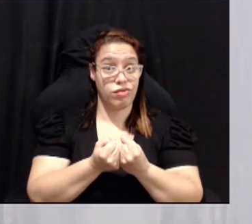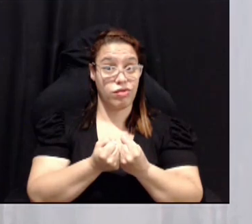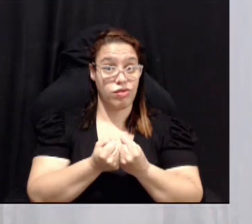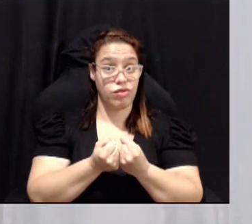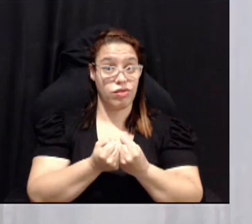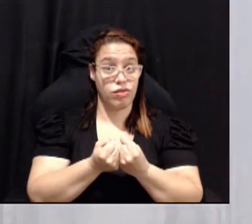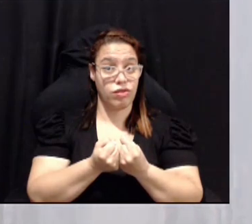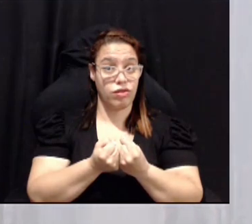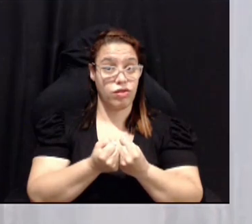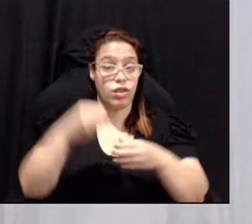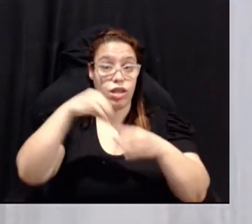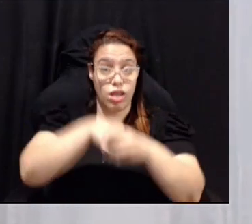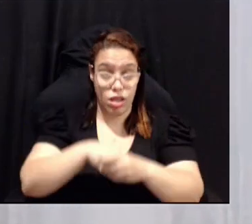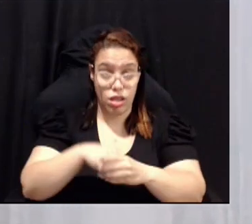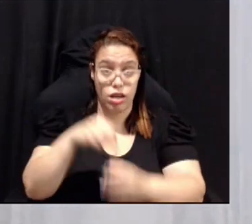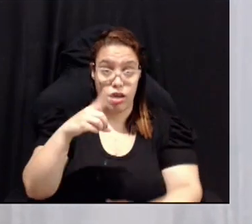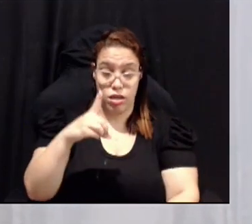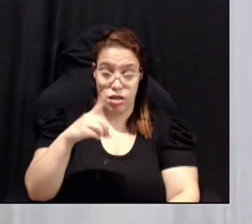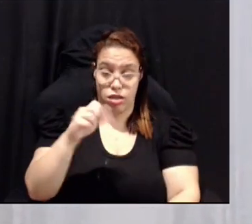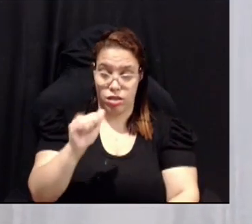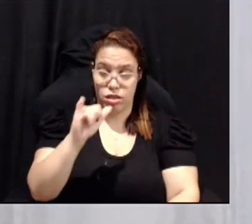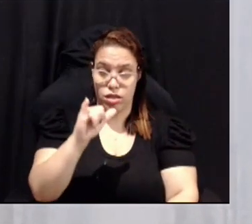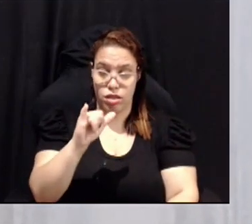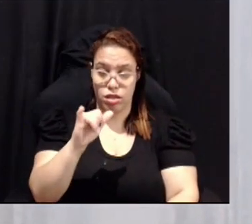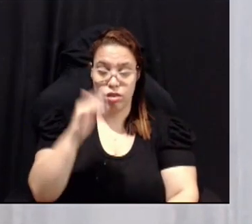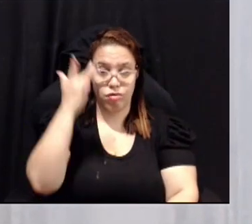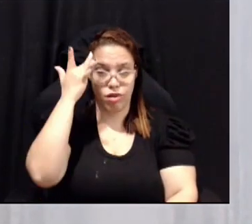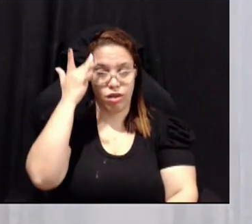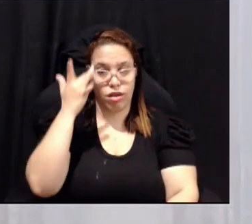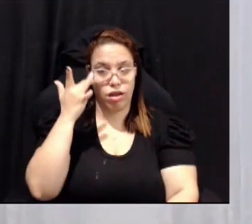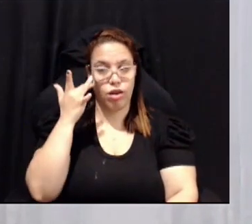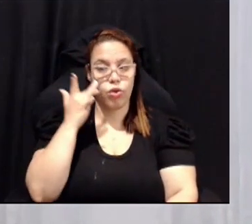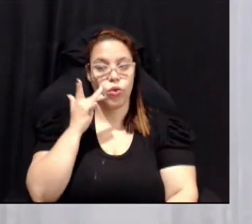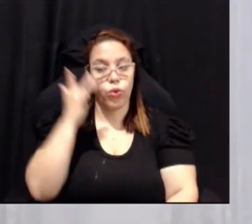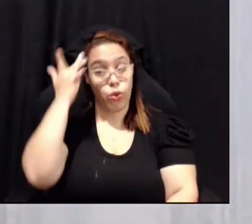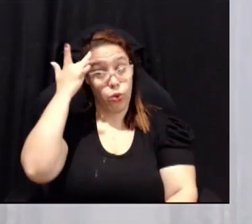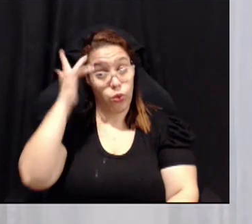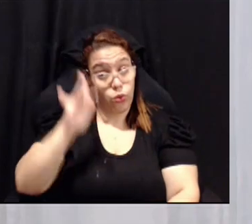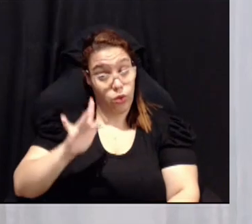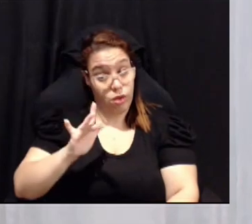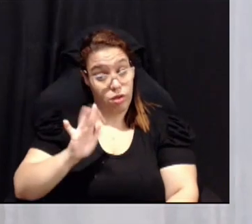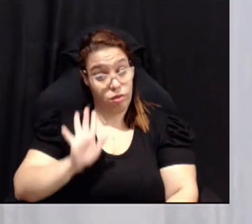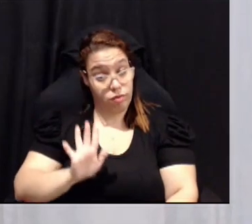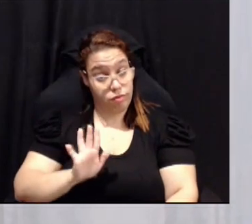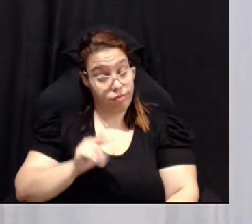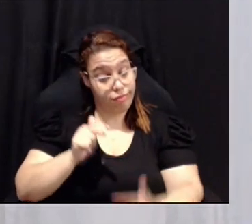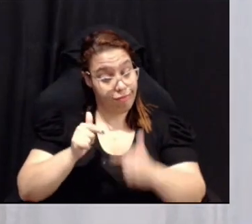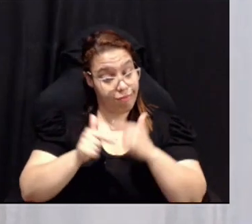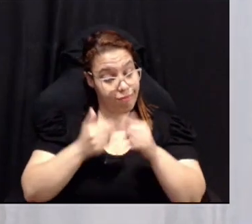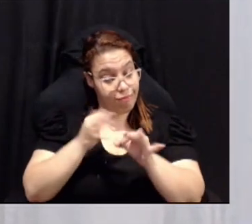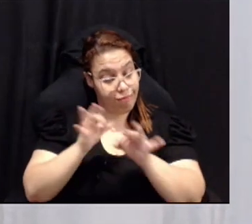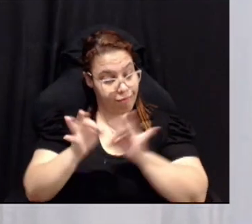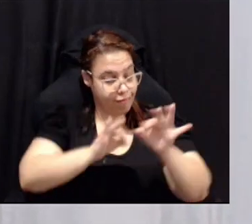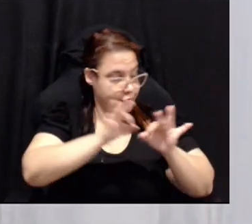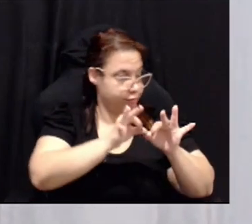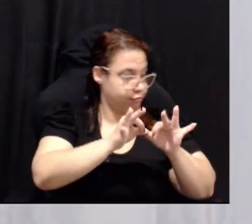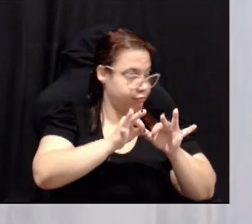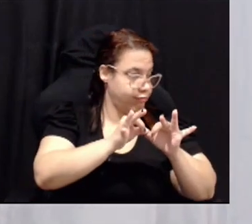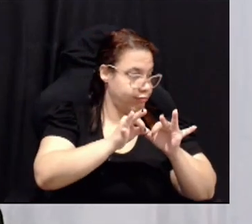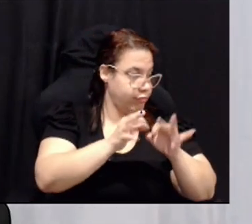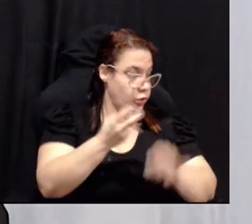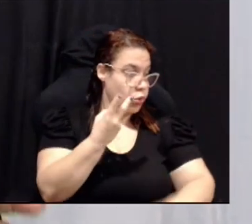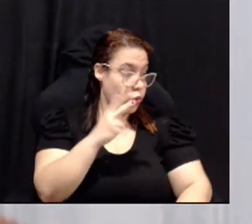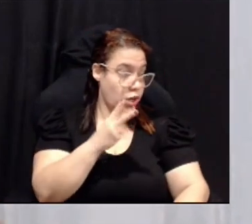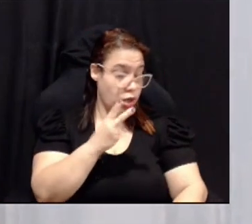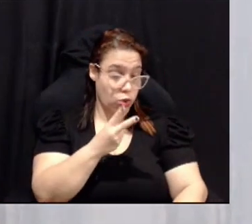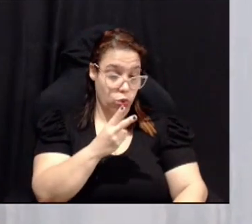entrar no day trade sem conhecer seu perfil, sem saber se está preparado para esse mercado. O segundo